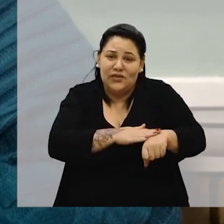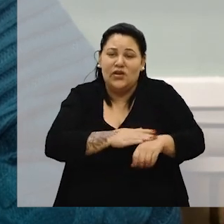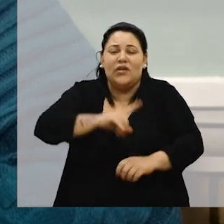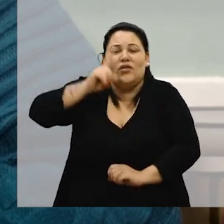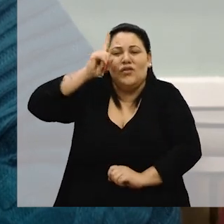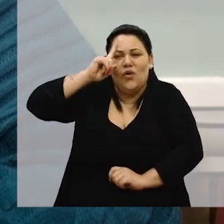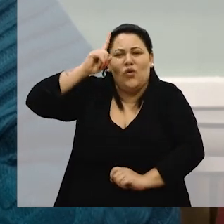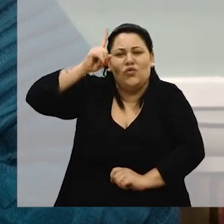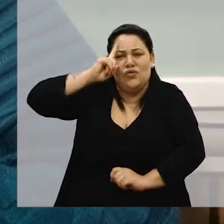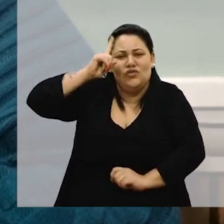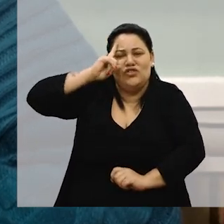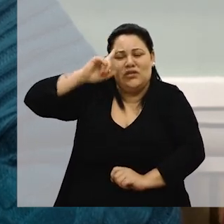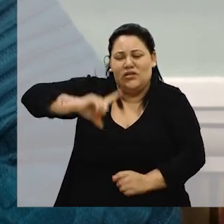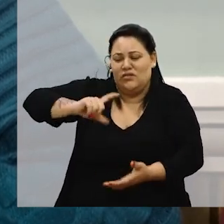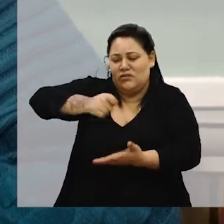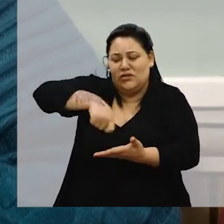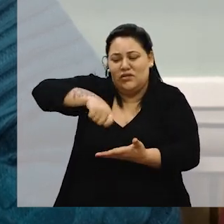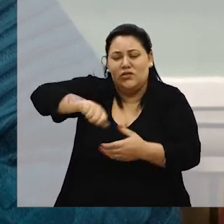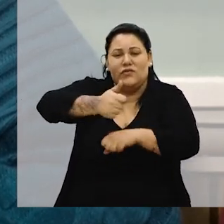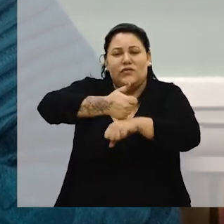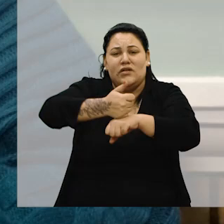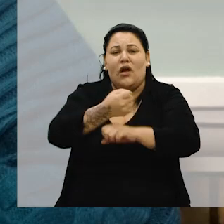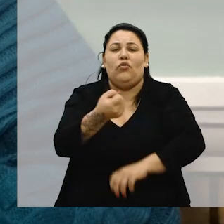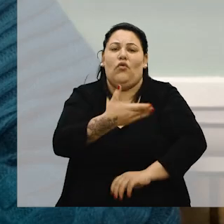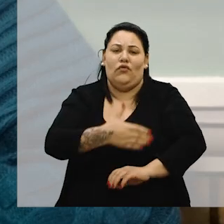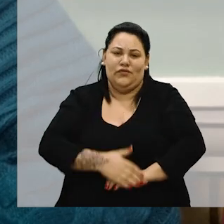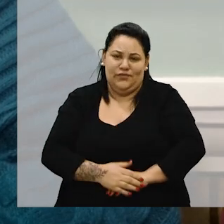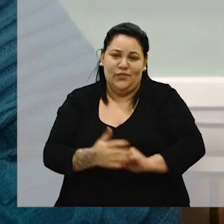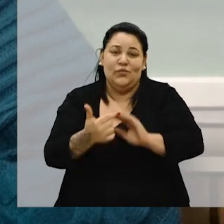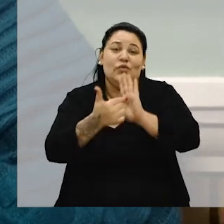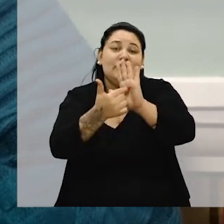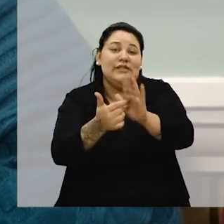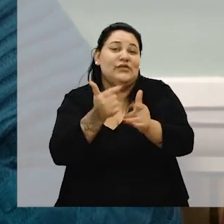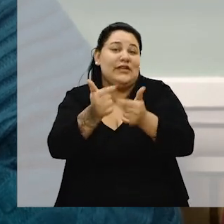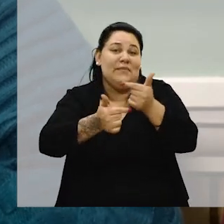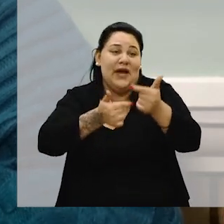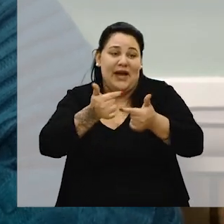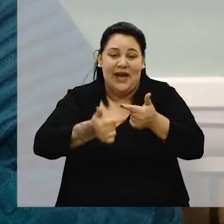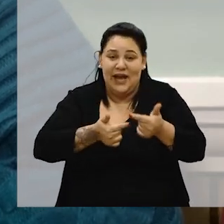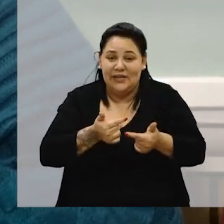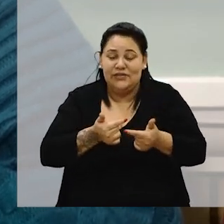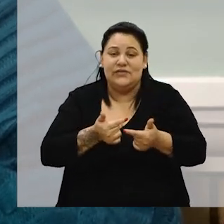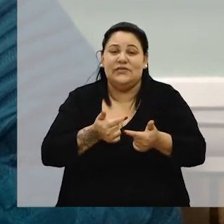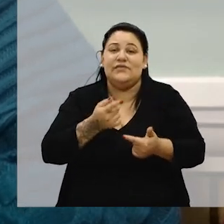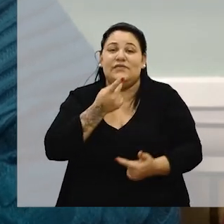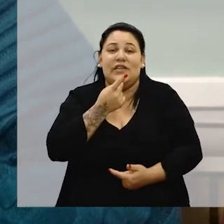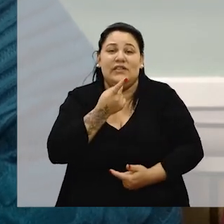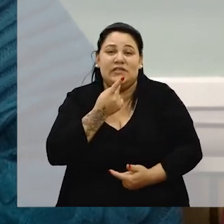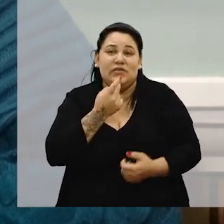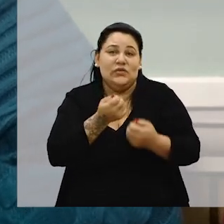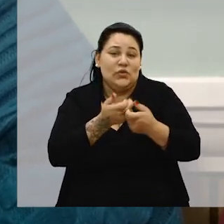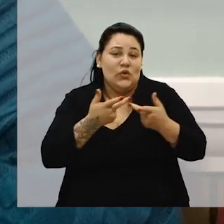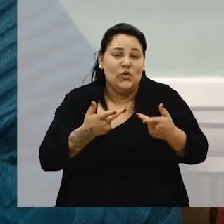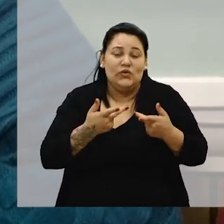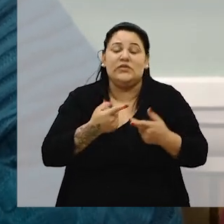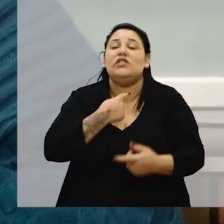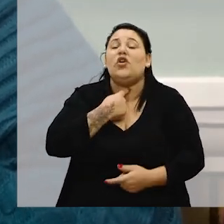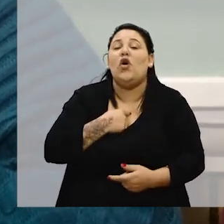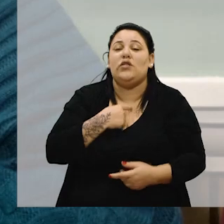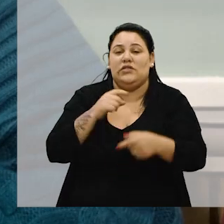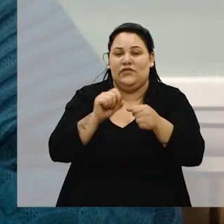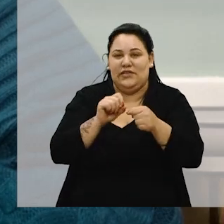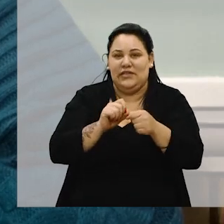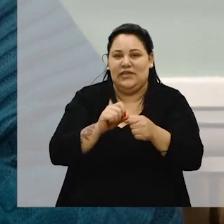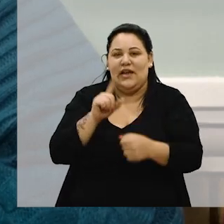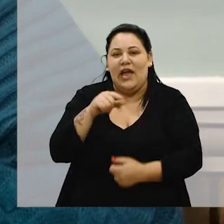vivemos um momento em que todo dia tem um escritor, uma escritora nova, mostrando o seu trabalho, dizendo o que faz, o